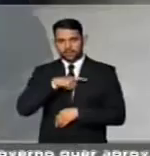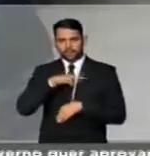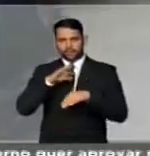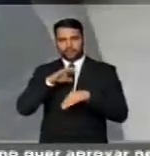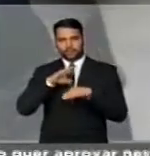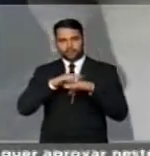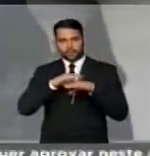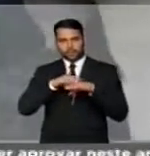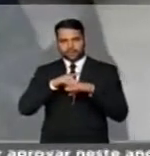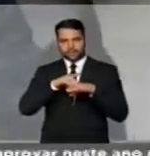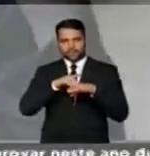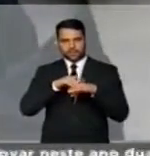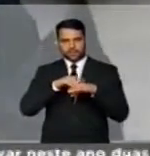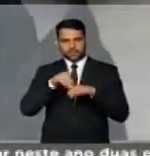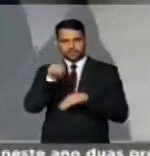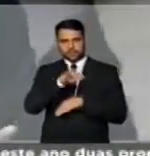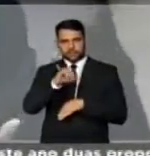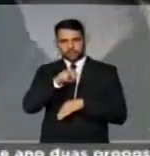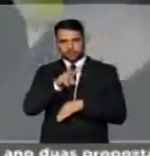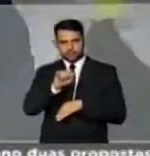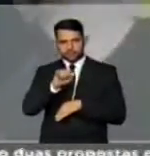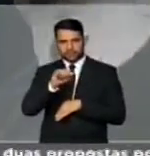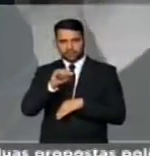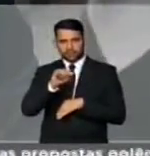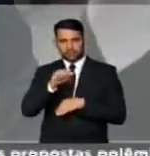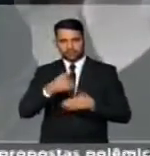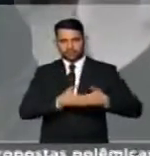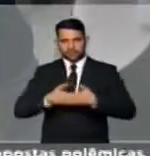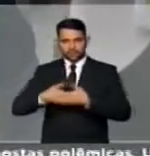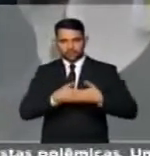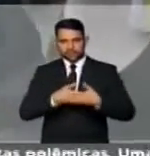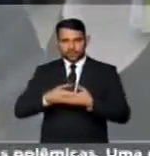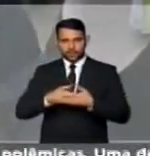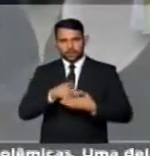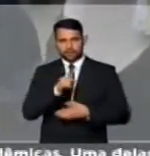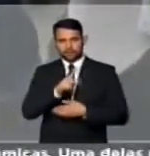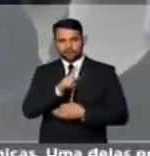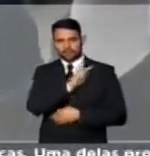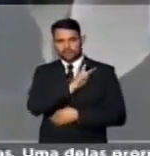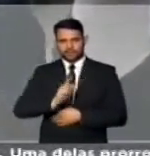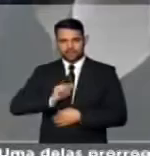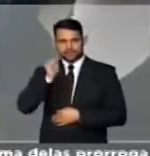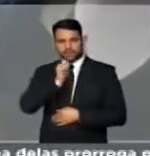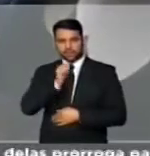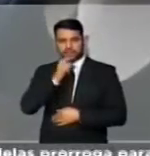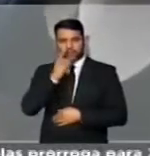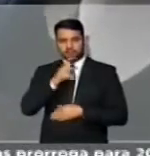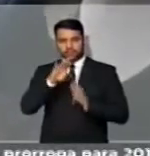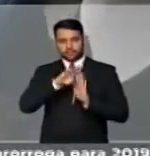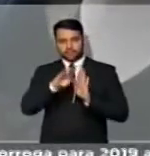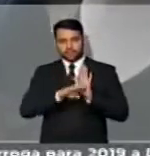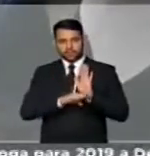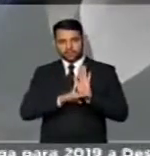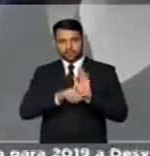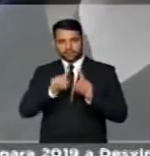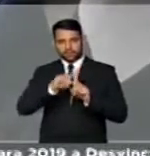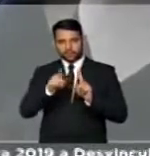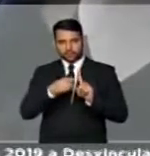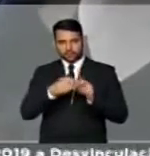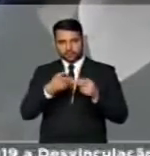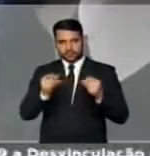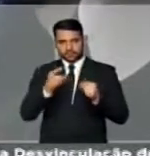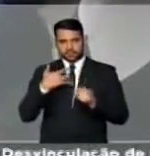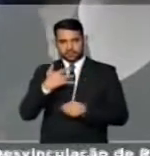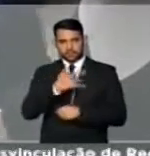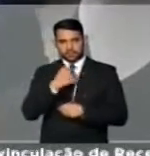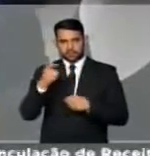vírus aos bebês que vão nascer, aos fetos, a presidenta não tenha mencionado nada acerca de políticas de saúde reprodutiva e